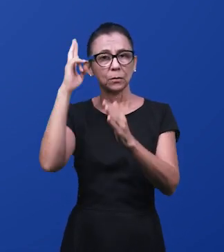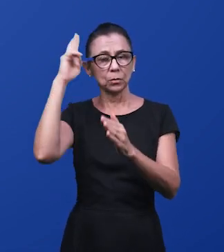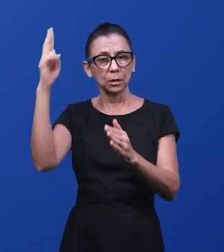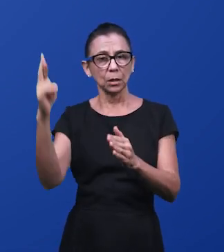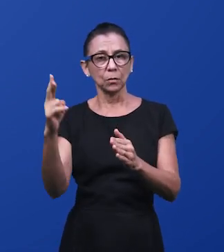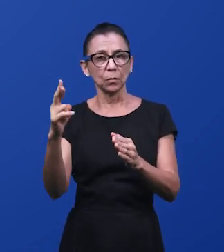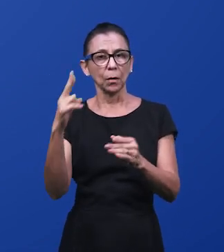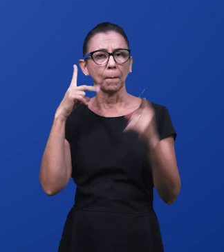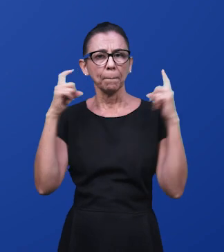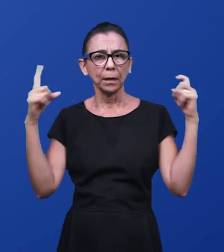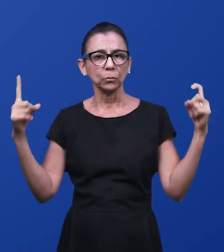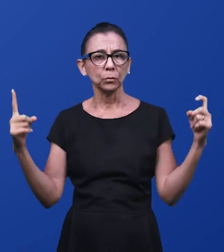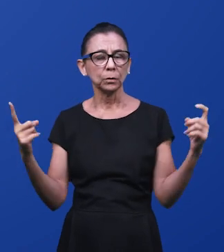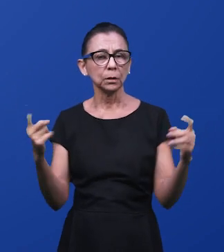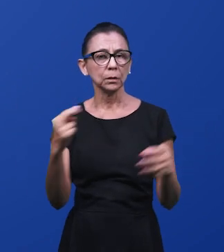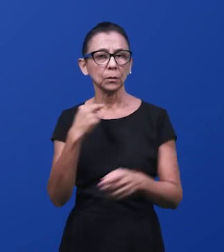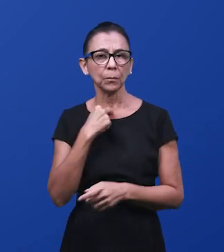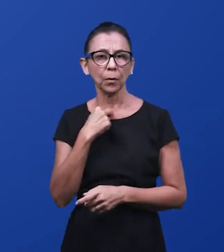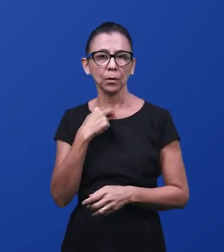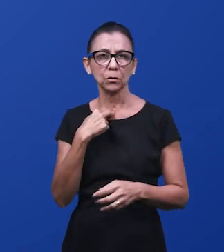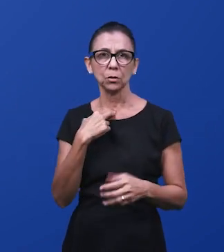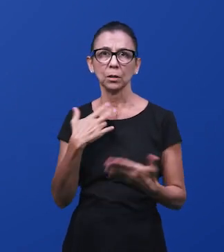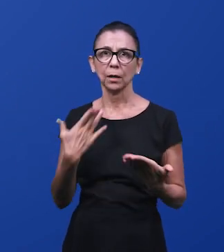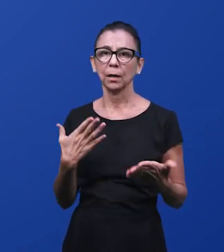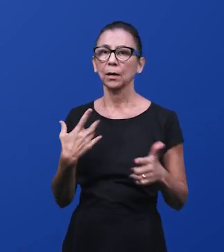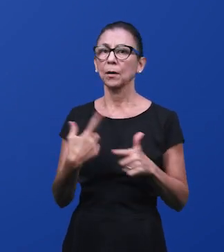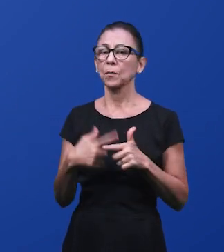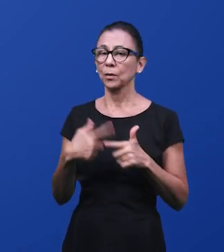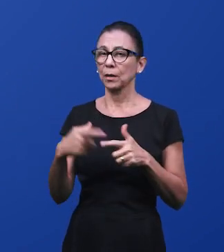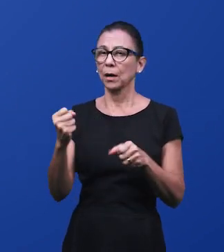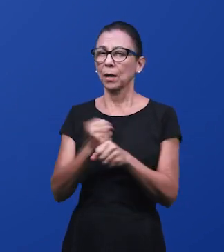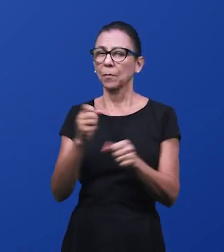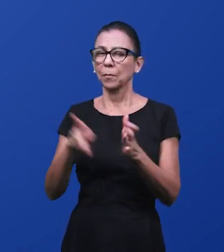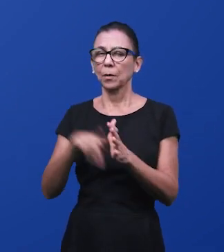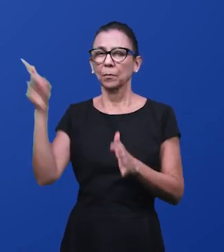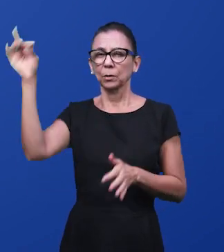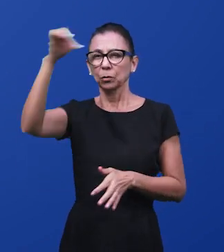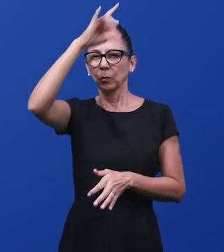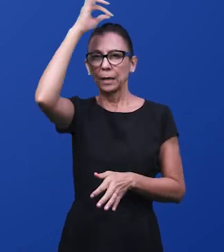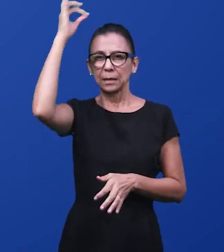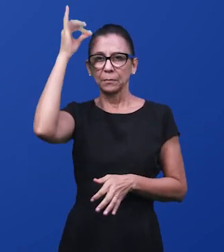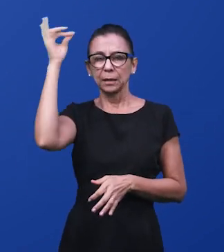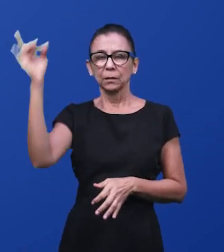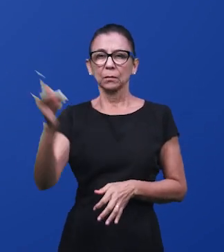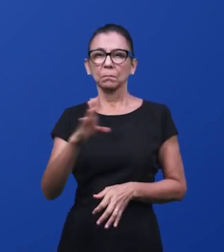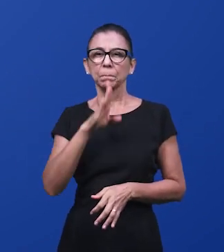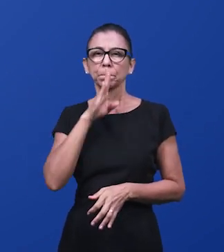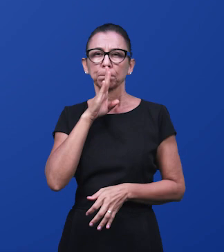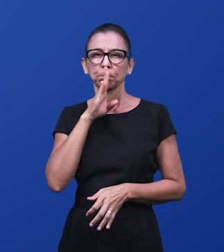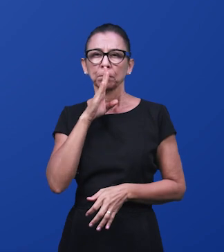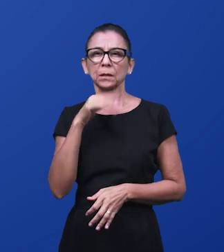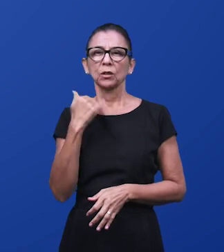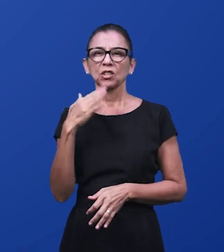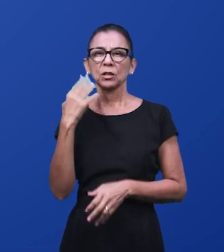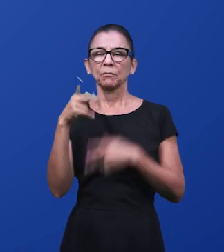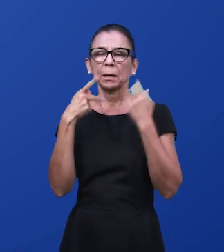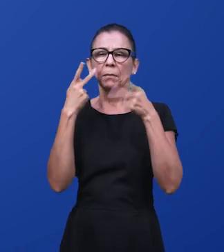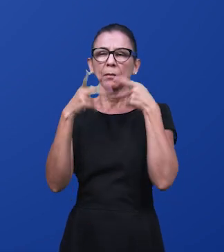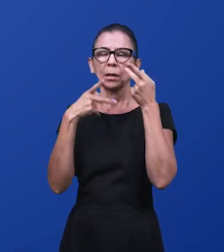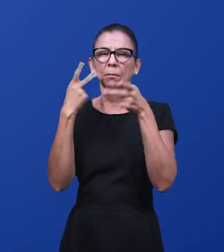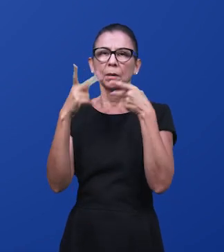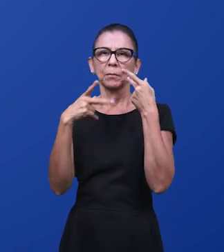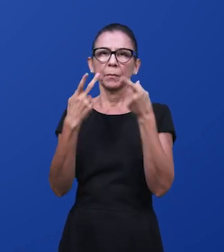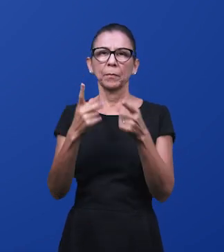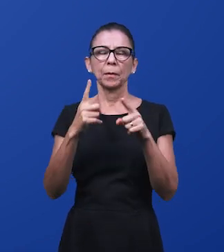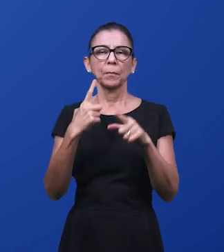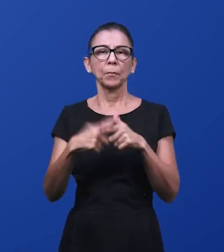com muito falar humano que nós seremos ouvidos. O que realmente salva, o que realmente convence o coração